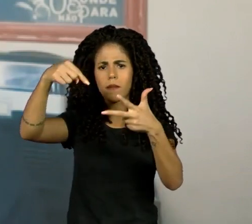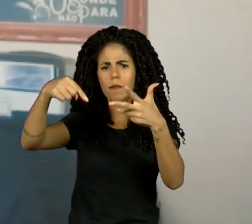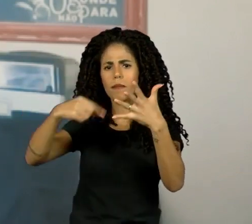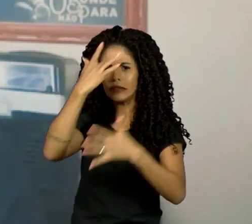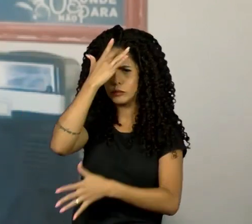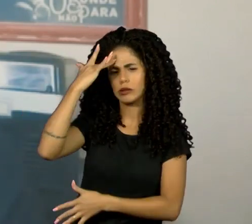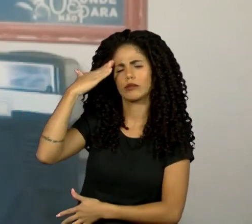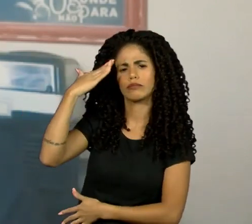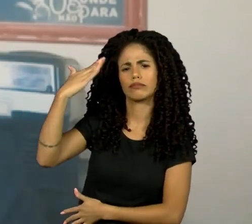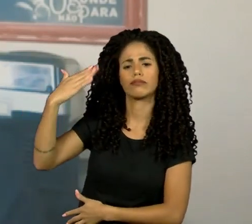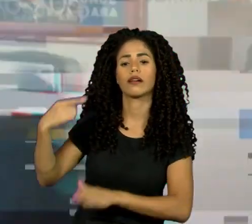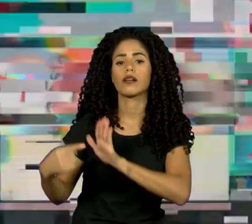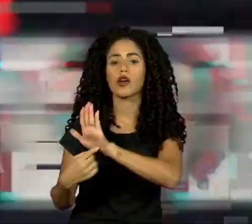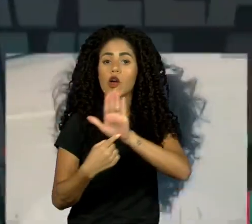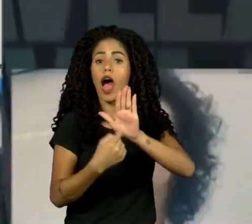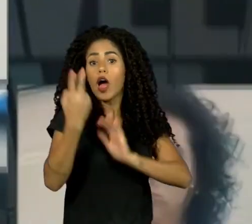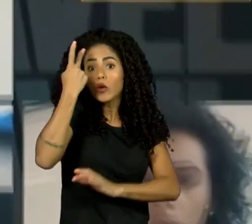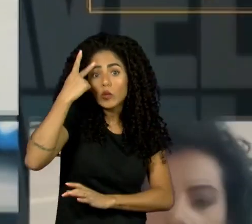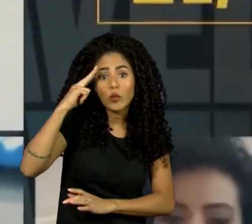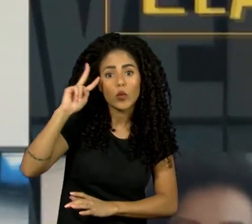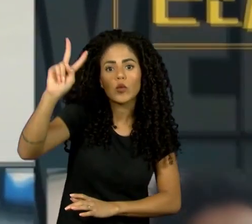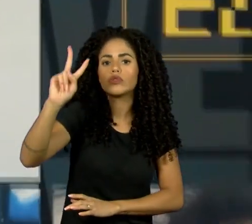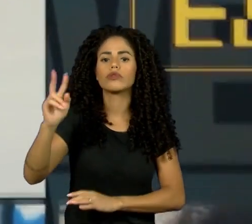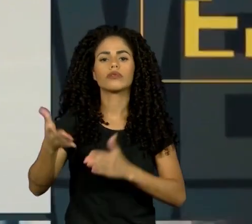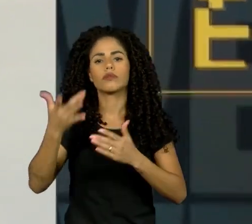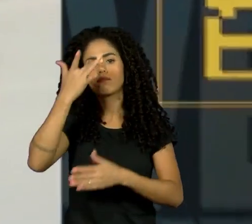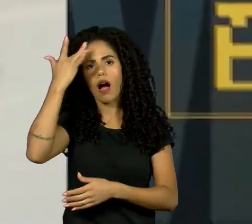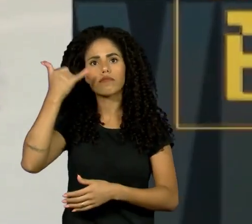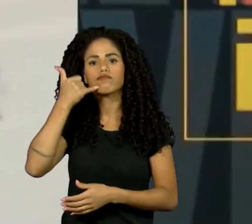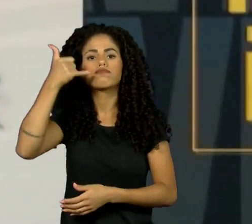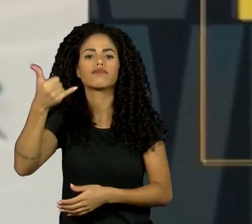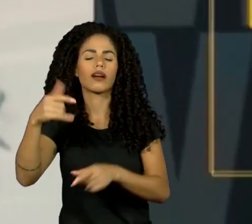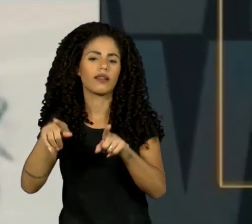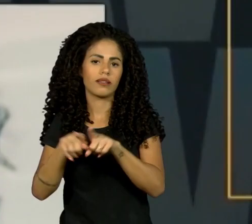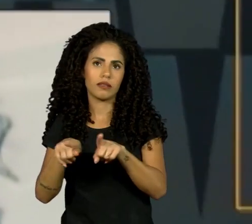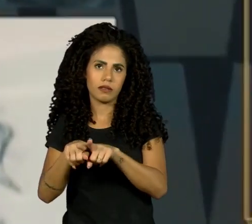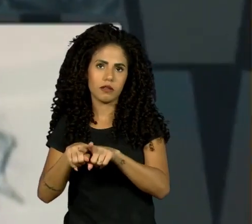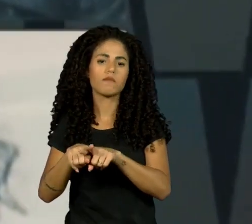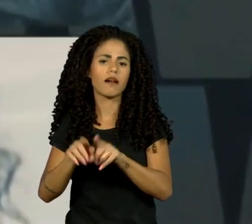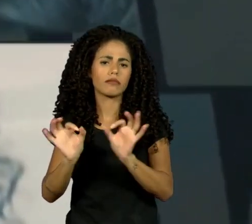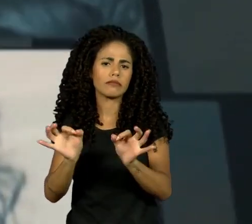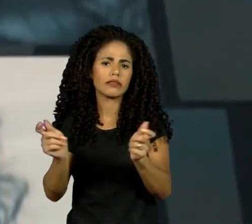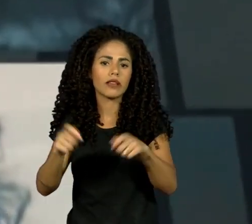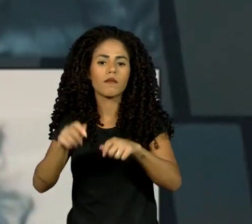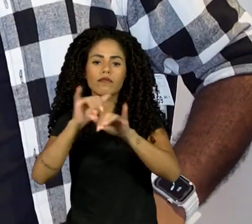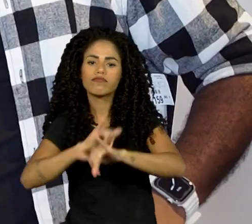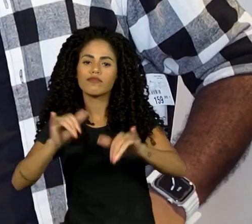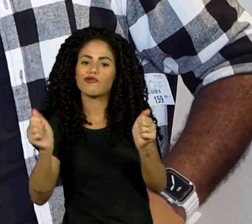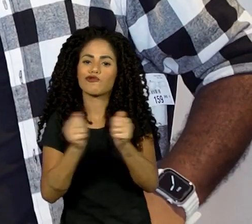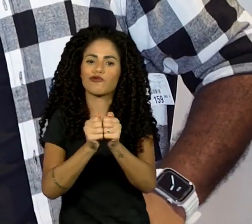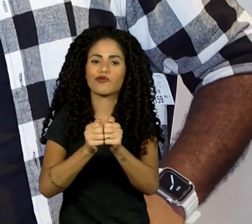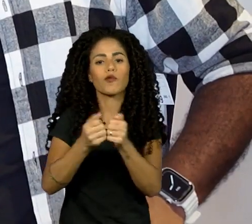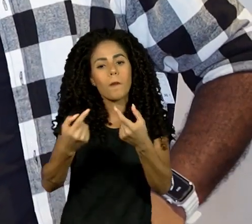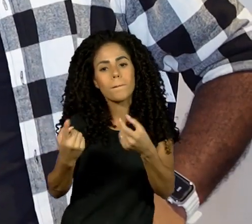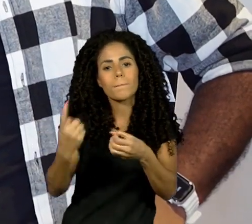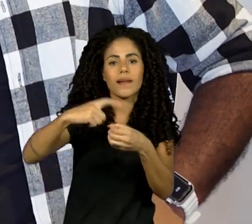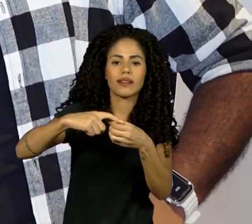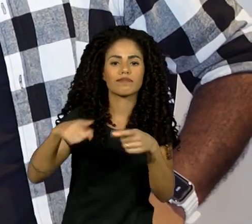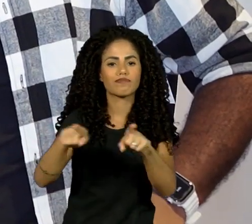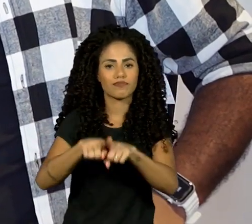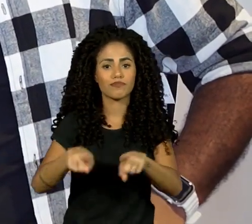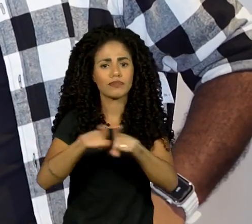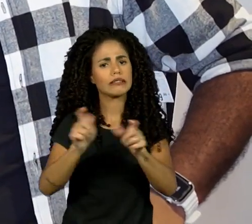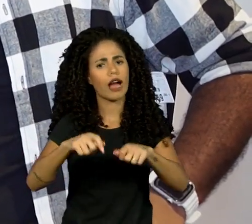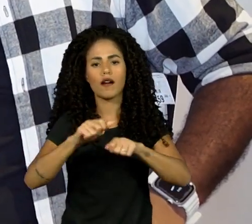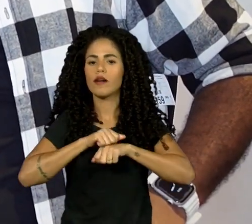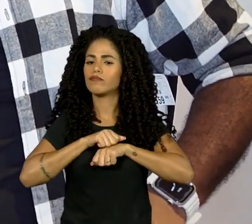boa. Em 2 dias a gente recebe uma ligação de um grande banco querendo fazer uma mega campanha com a gente e a gente consegue alavancar a Digital